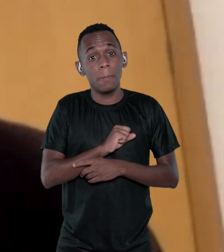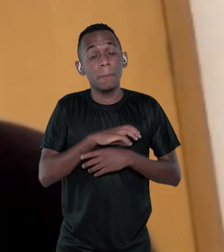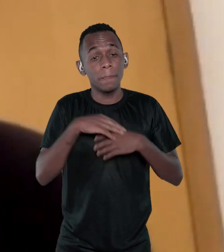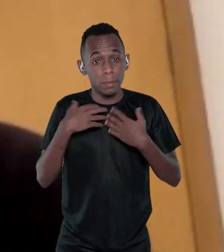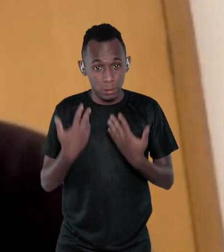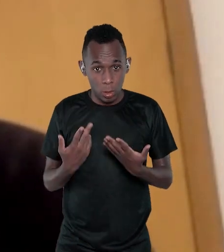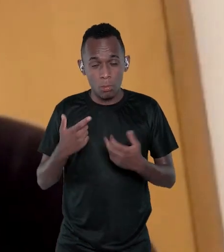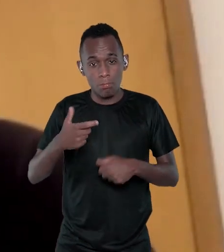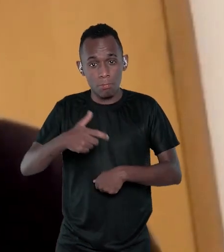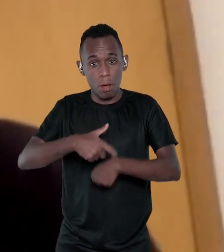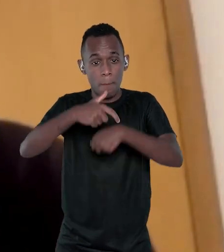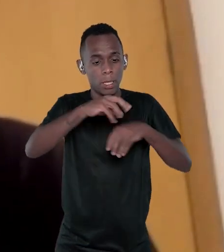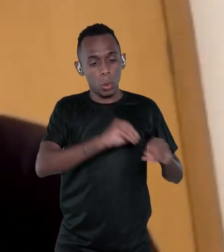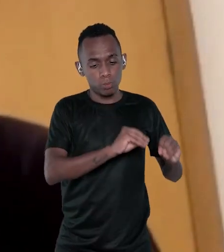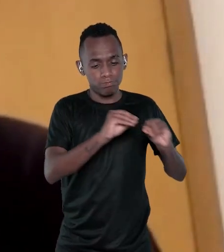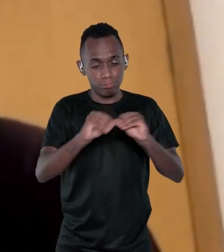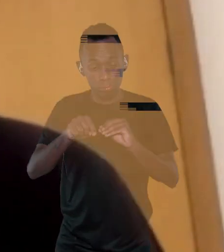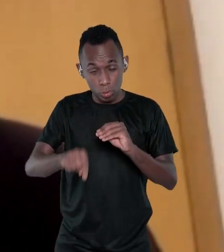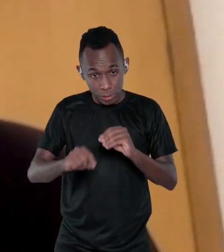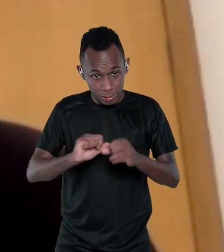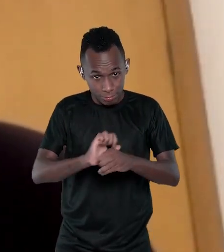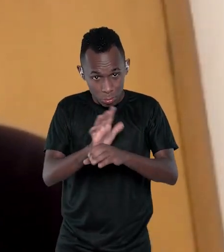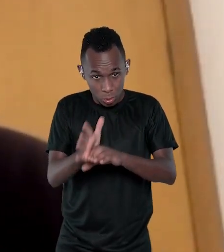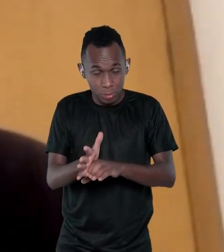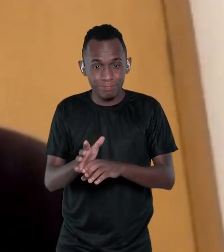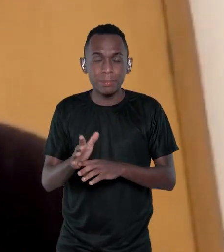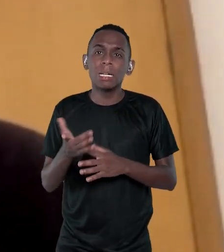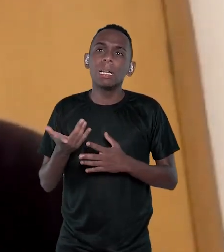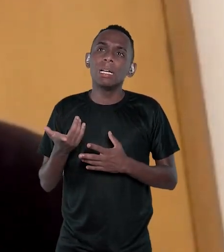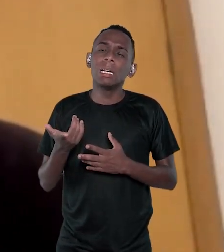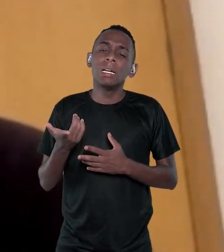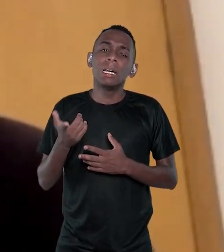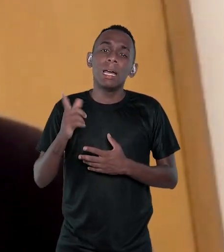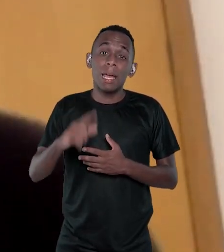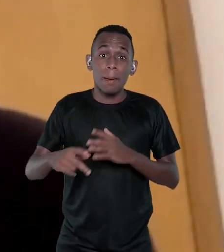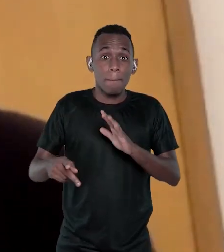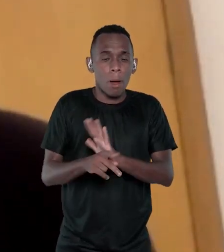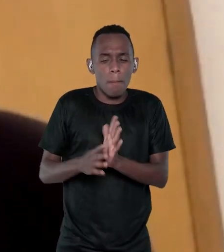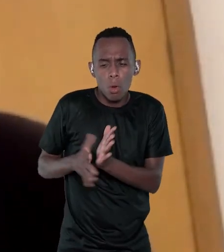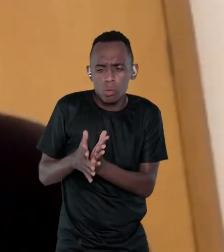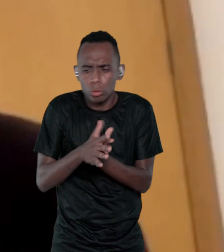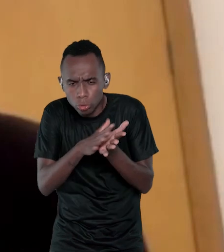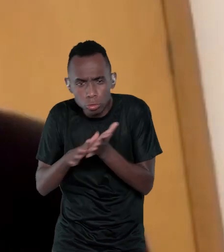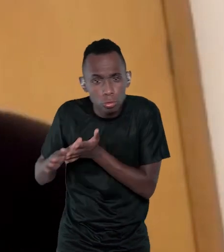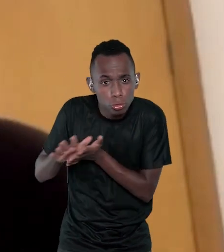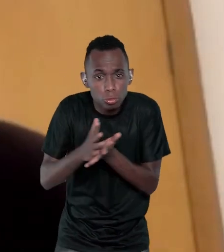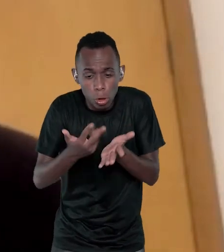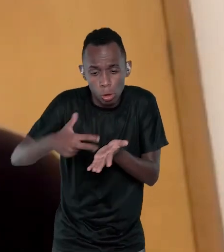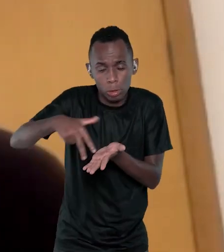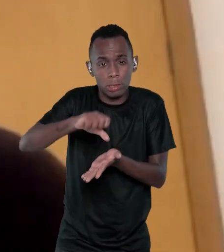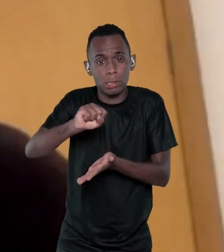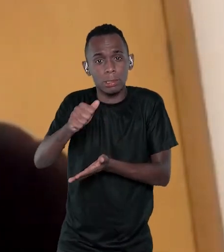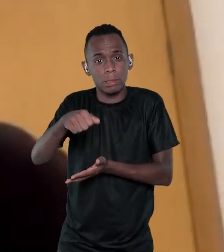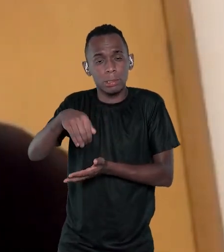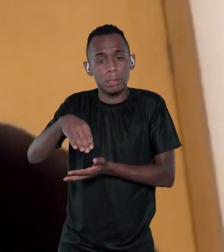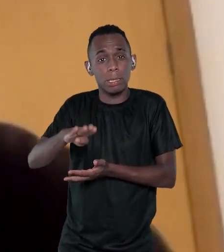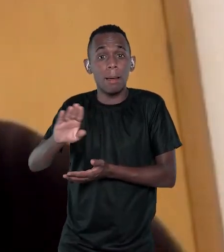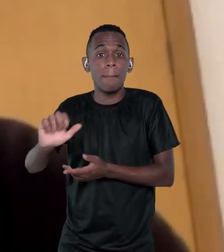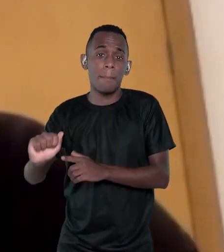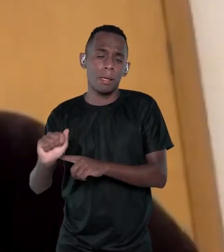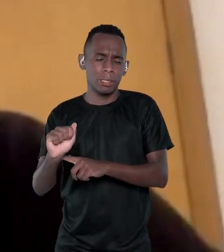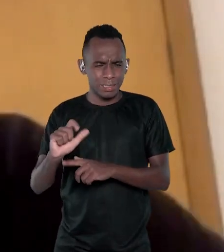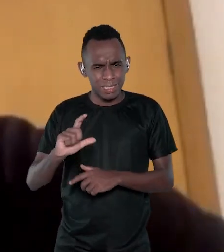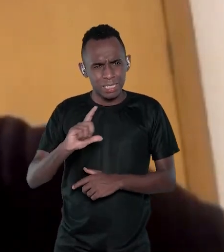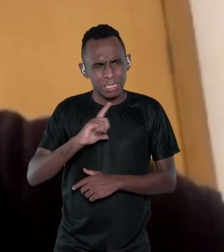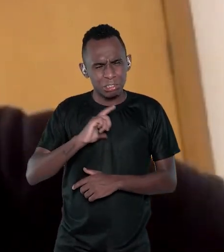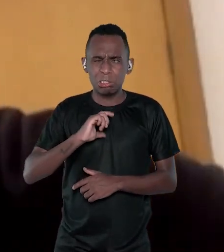queridos. E assim, quando eu mudei para Montes Claros, era a nossa escola de samba, que